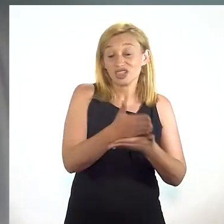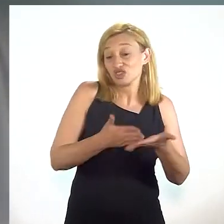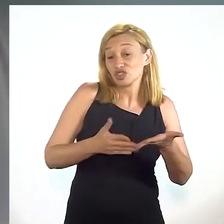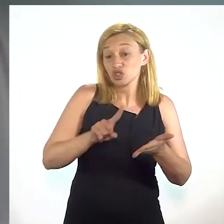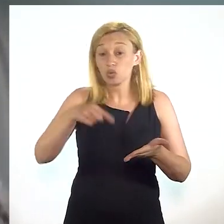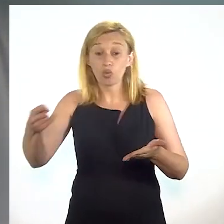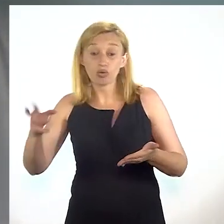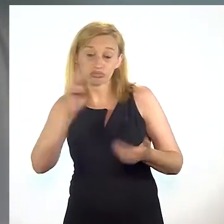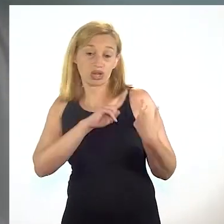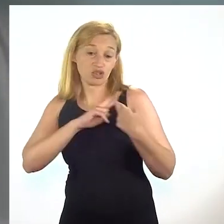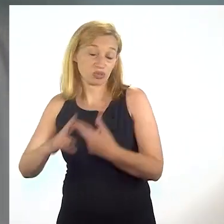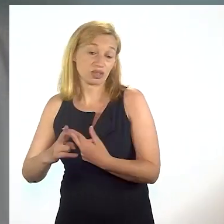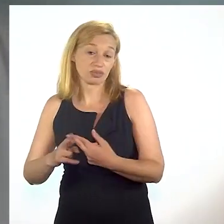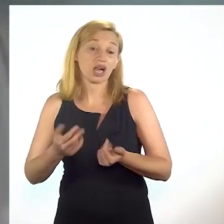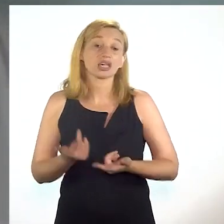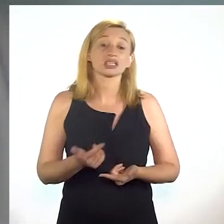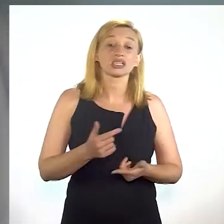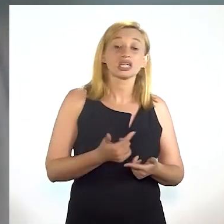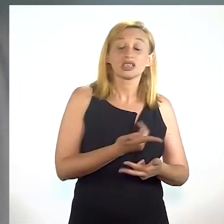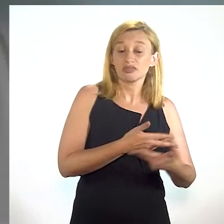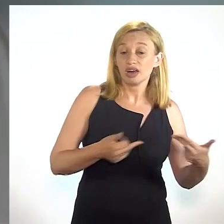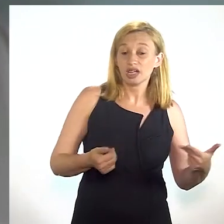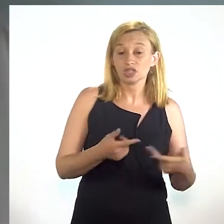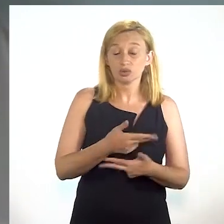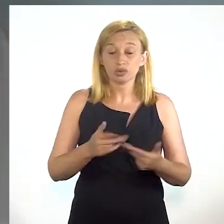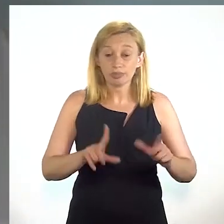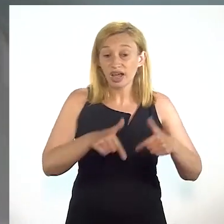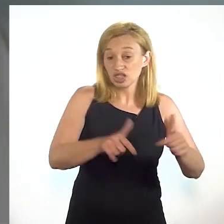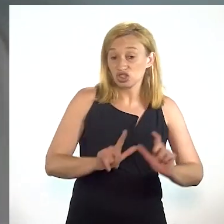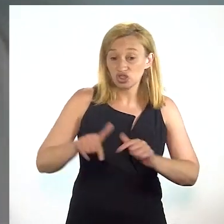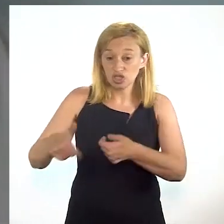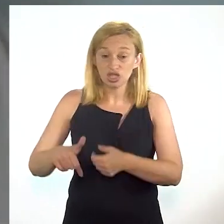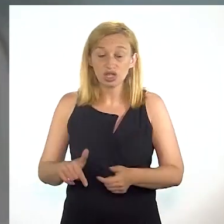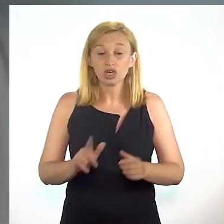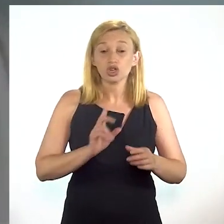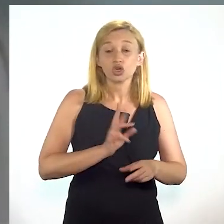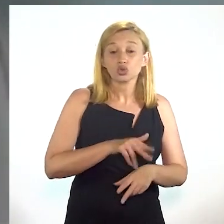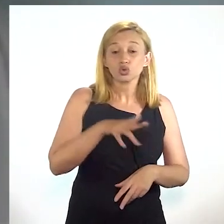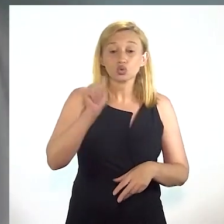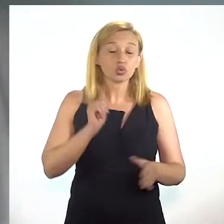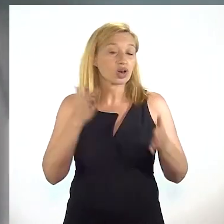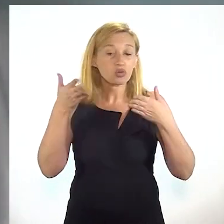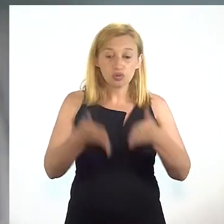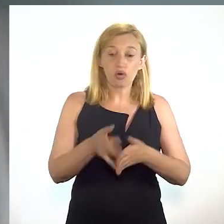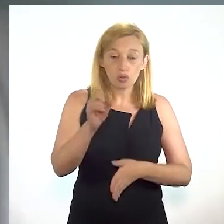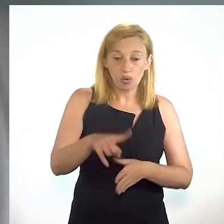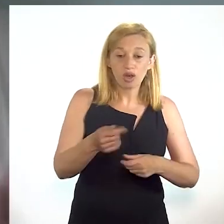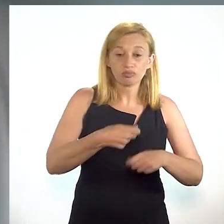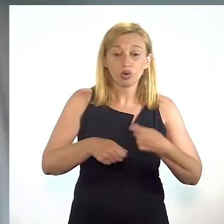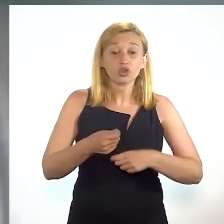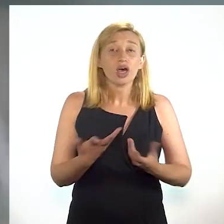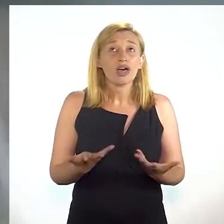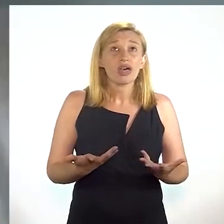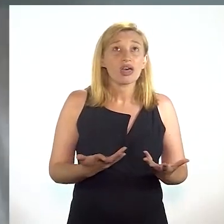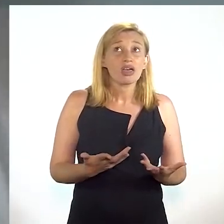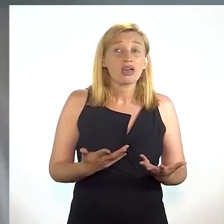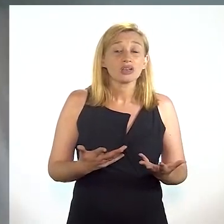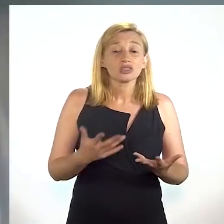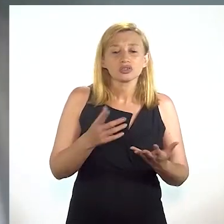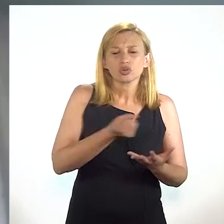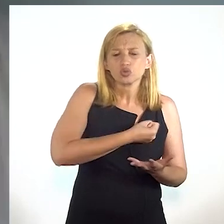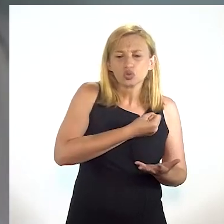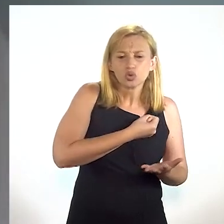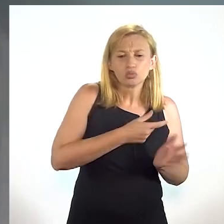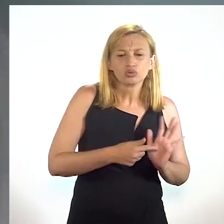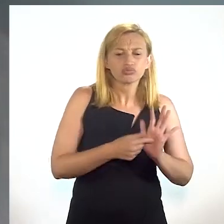para dispor, porque está dividindo com outras responsabilidades que a gente entende que são importantes e por isso o negócio nunca é o